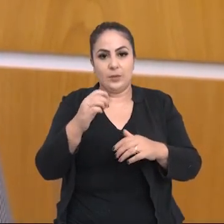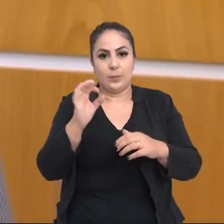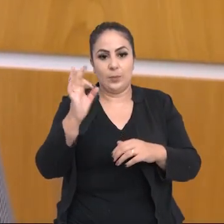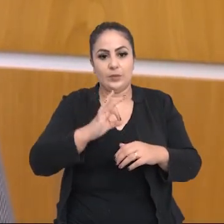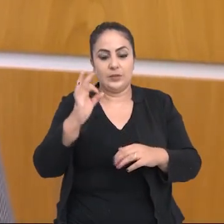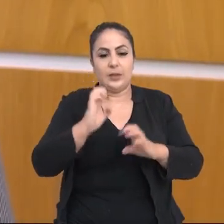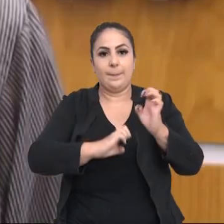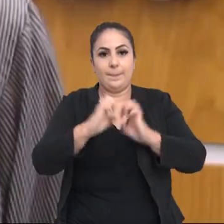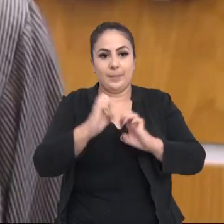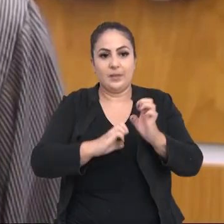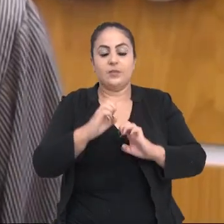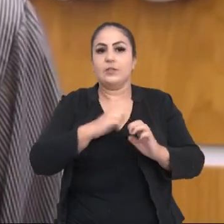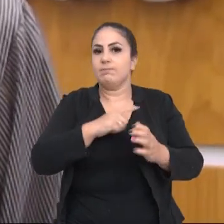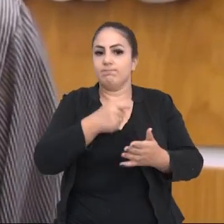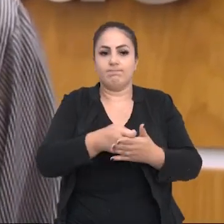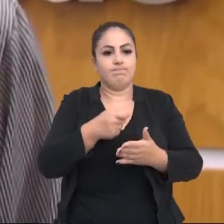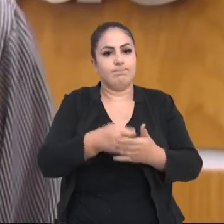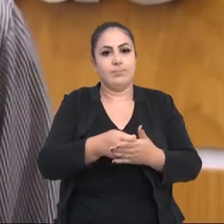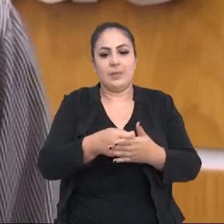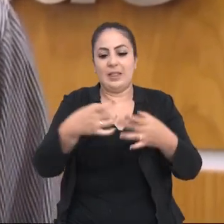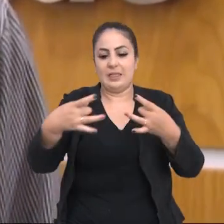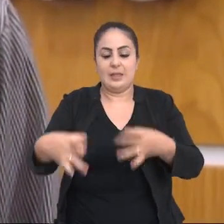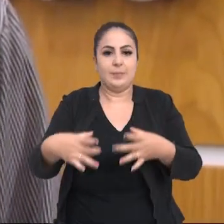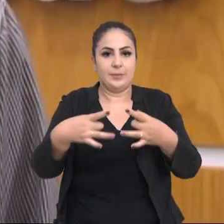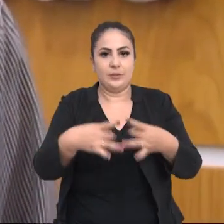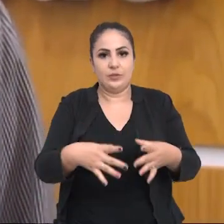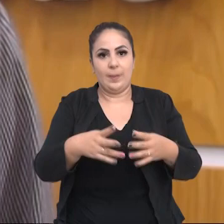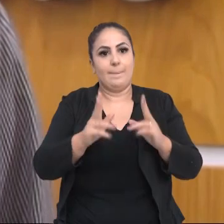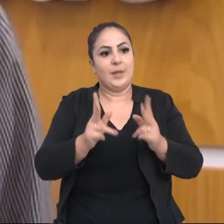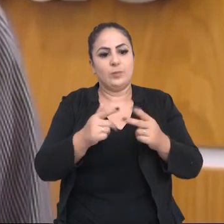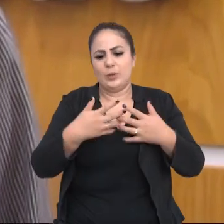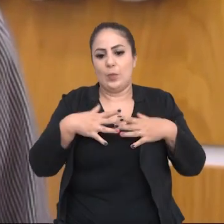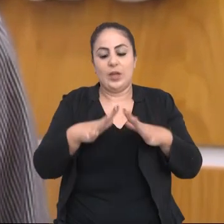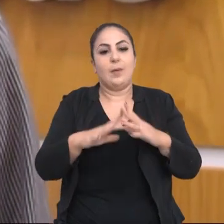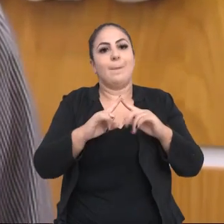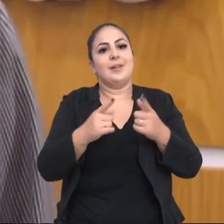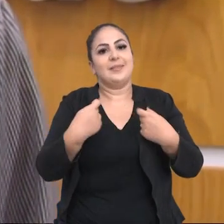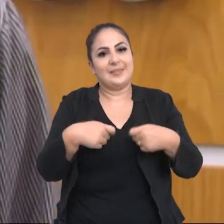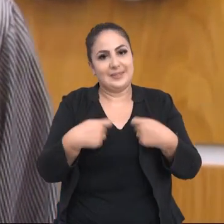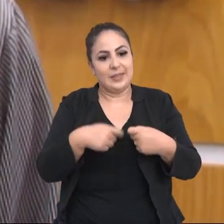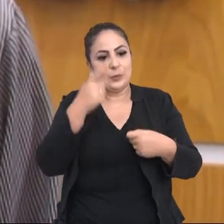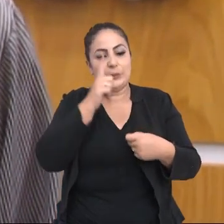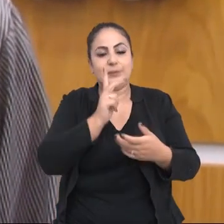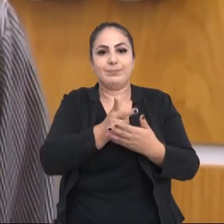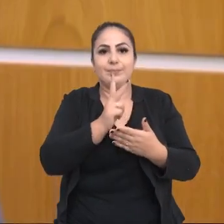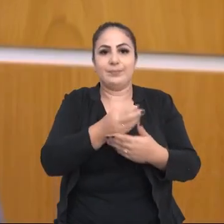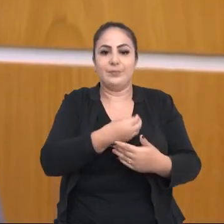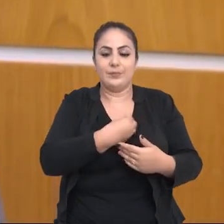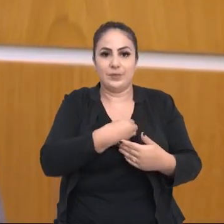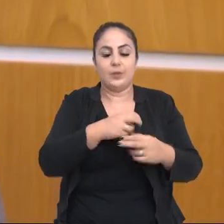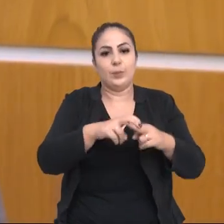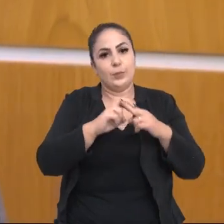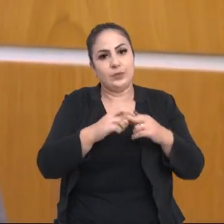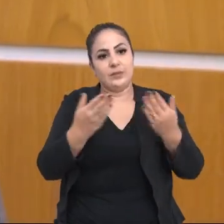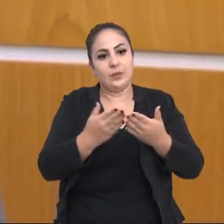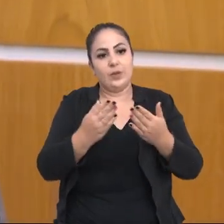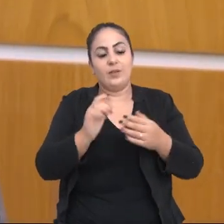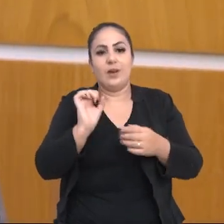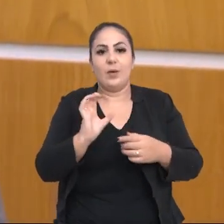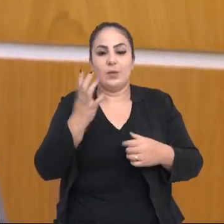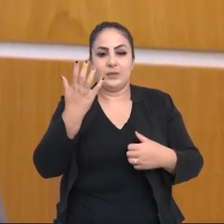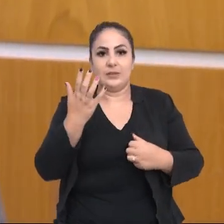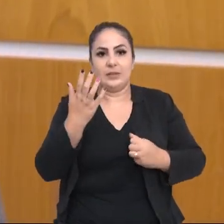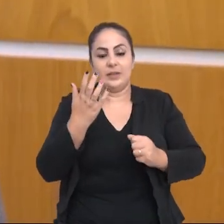50% das empresas serão forçadas a demitir, mesmo contra sua vontade, mas por necessidade de sobrevivência. Então isso, por sua vez,